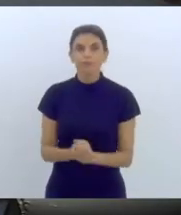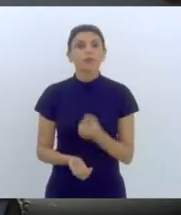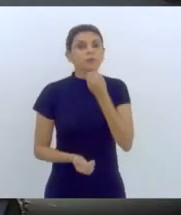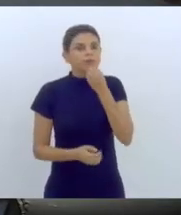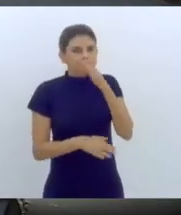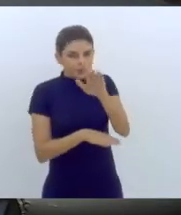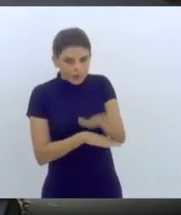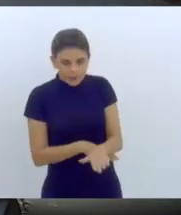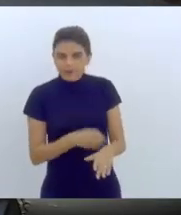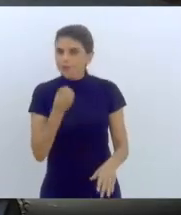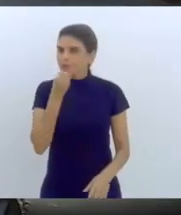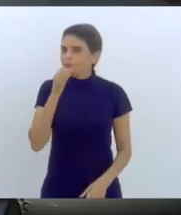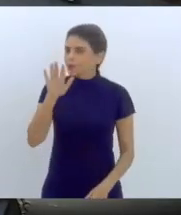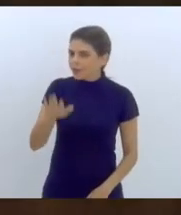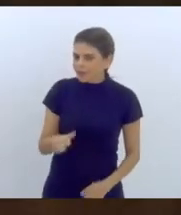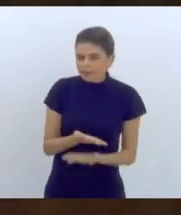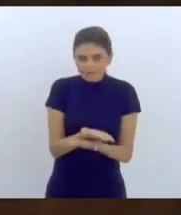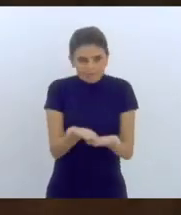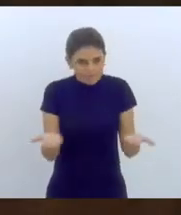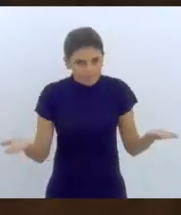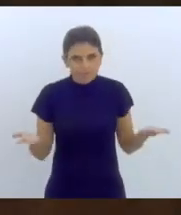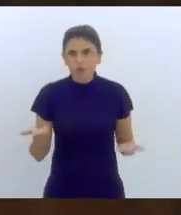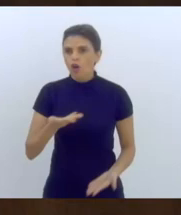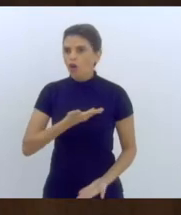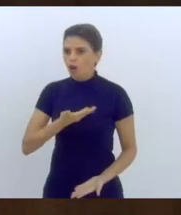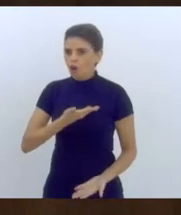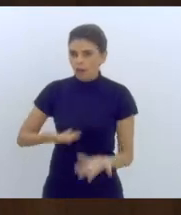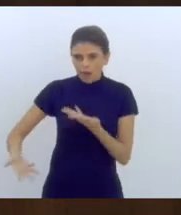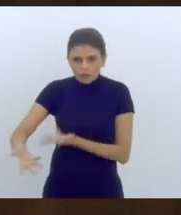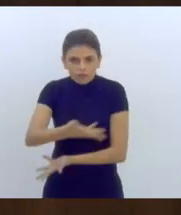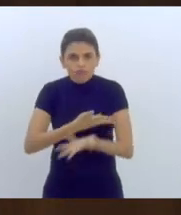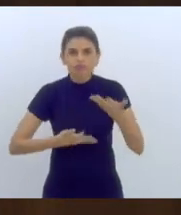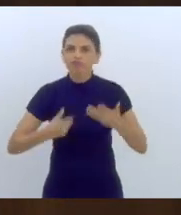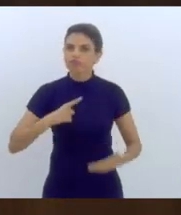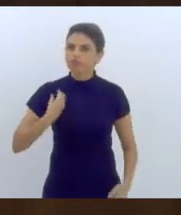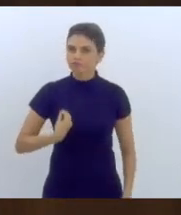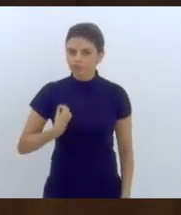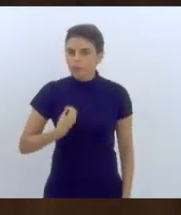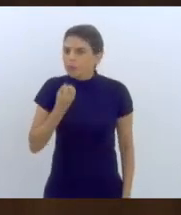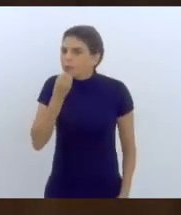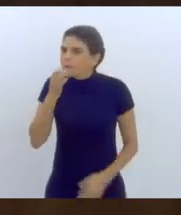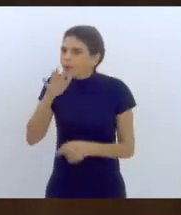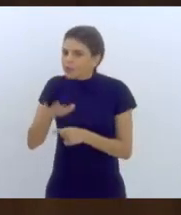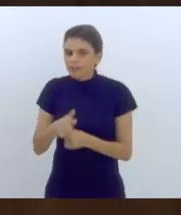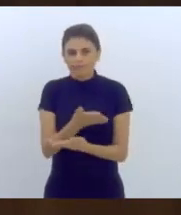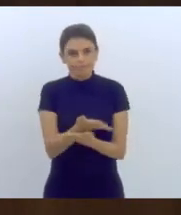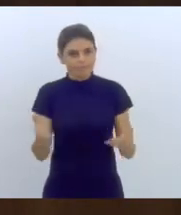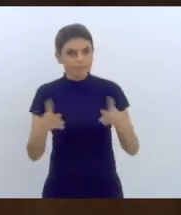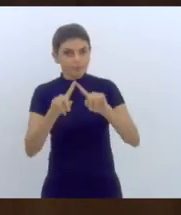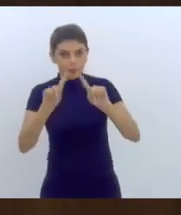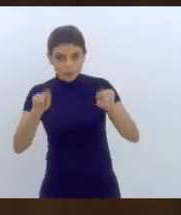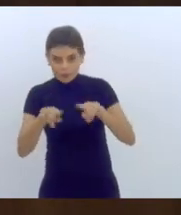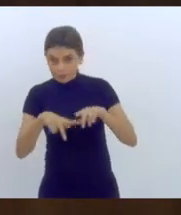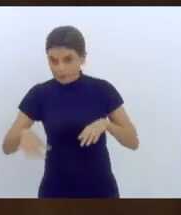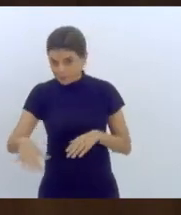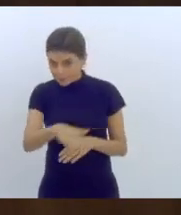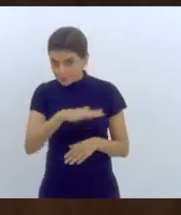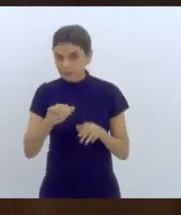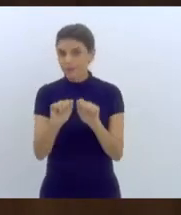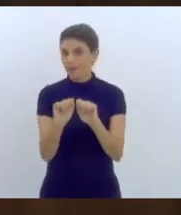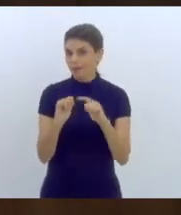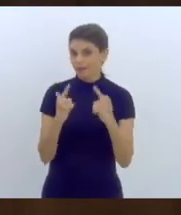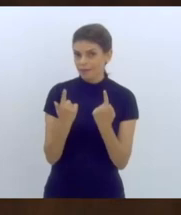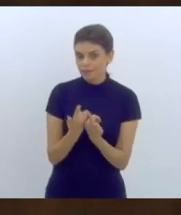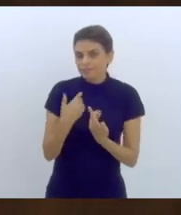tarde. Boa tarde, presidente. Boa tarde a todos os colegas que aqui estão. Boa tarde a todos os funcionários da Assembleia Legislativa. Quero